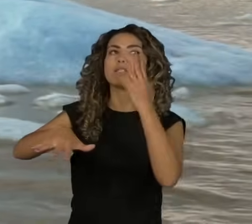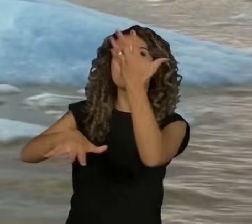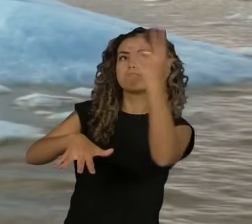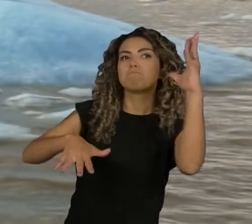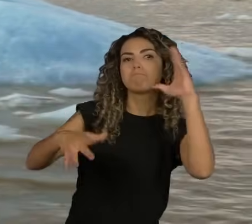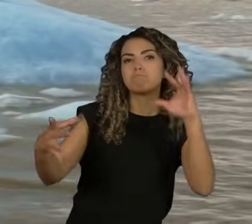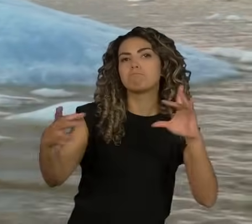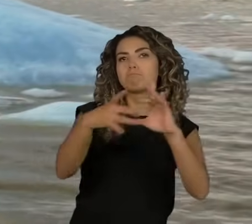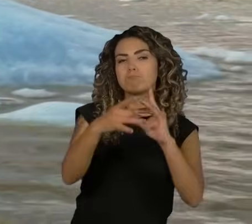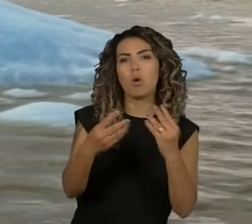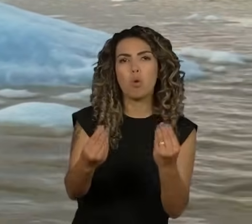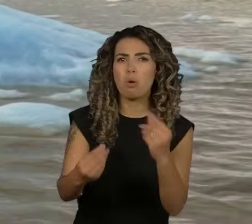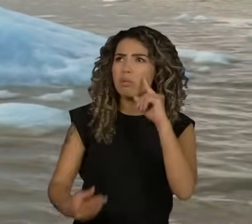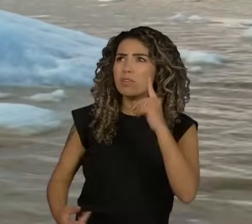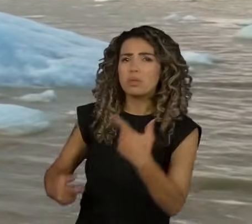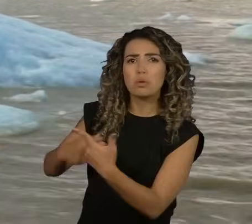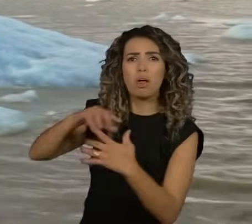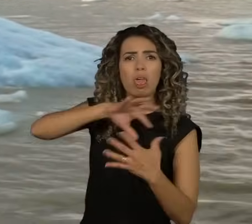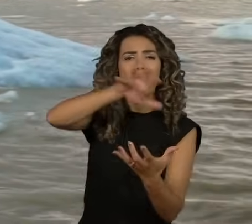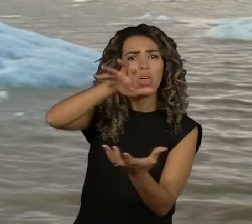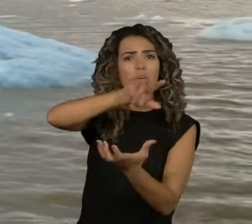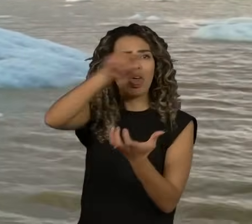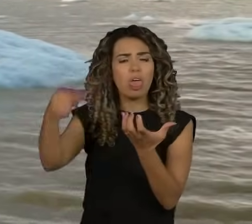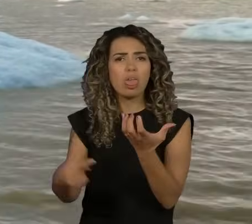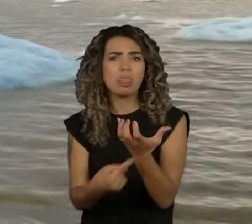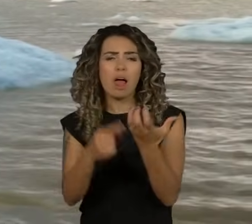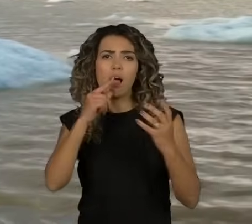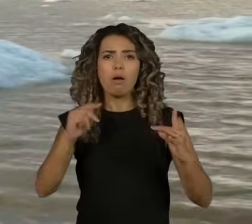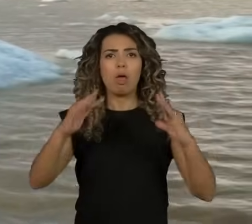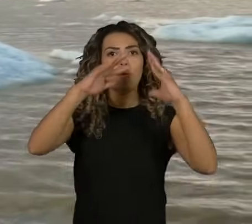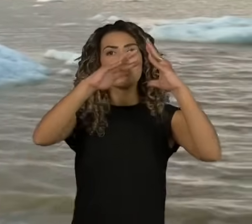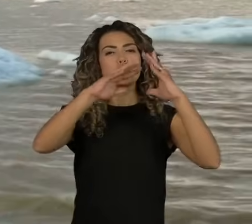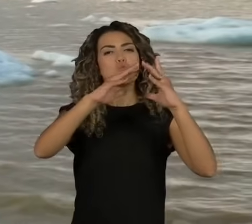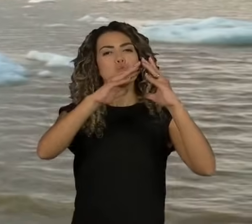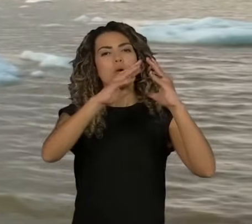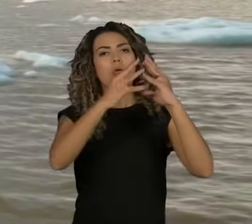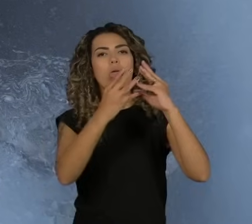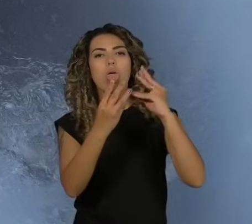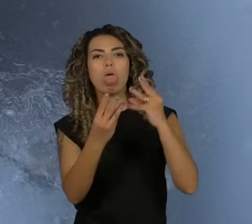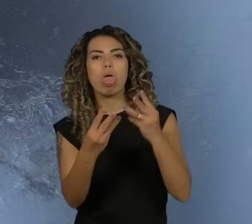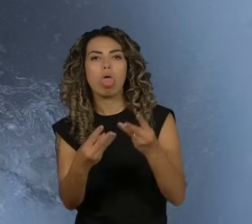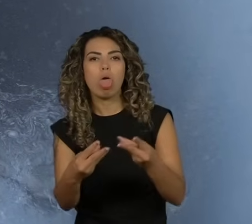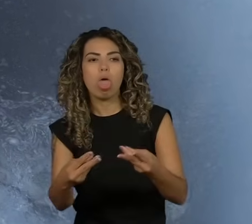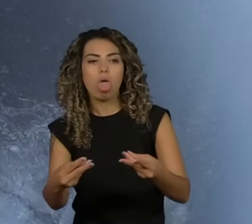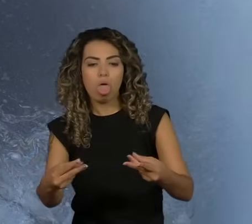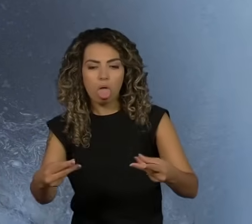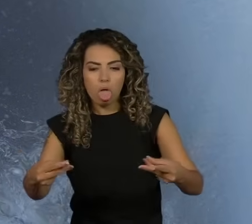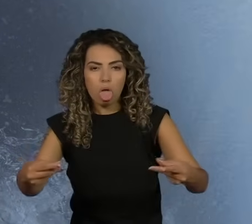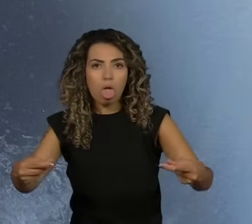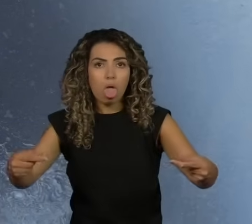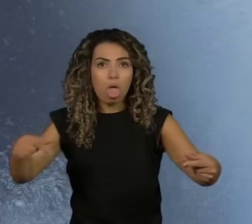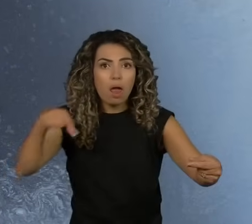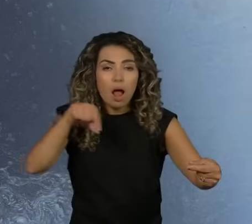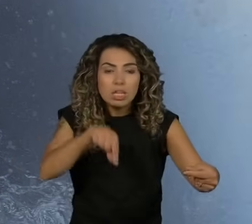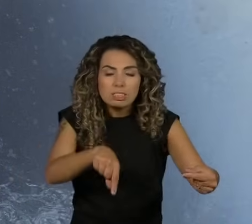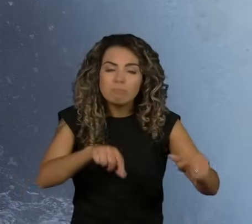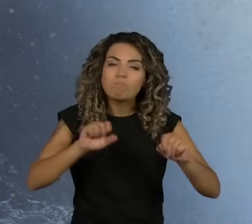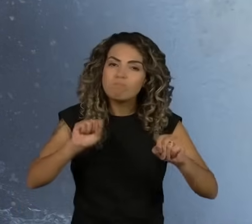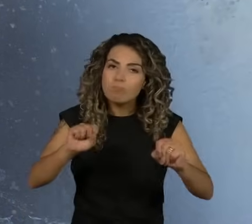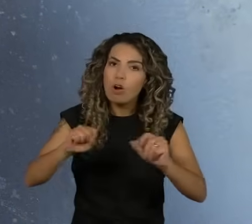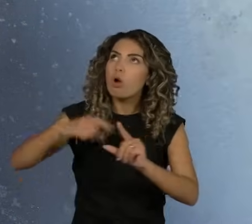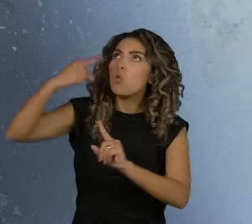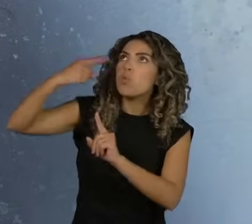A perda rápida de gelo marinho na Antártica pode ser um ponto de inflexão no clima da Terra, ou seja,